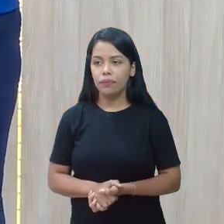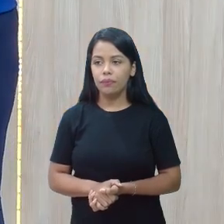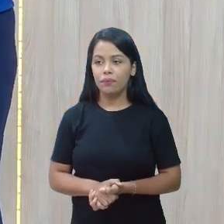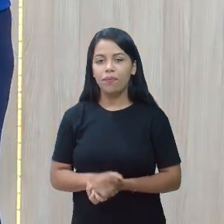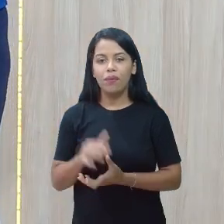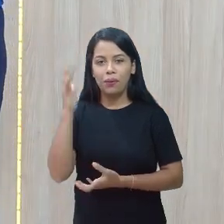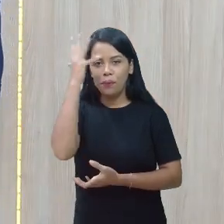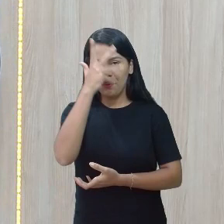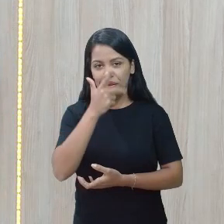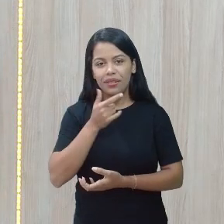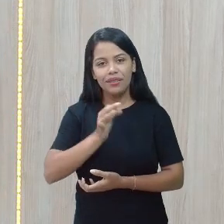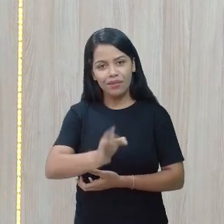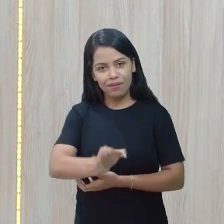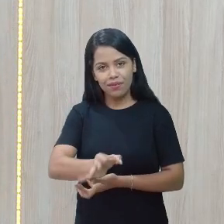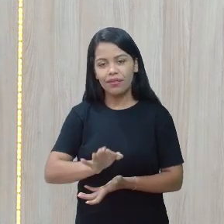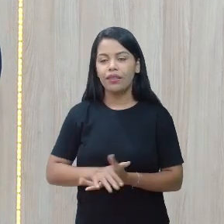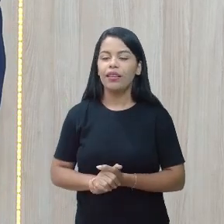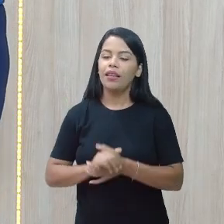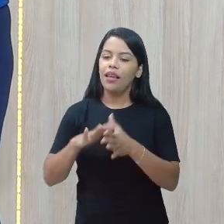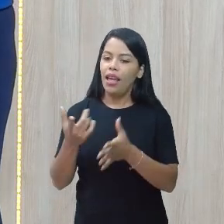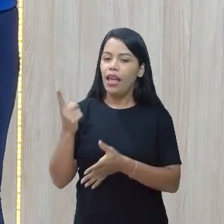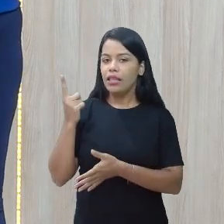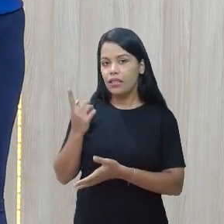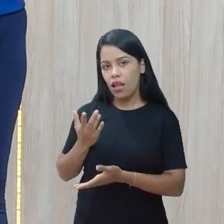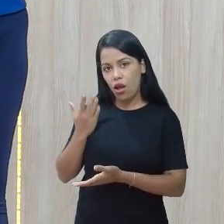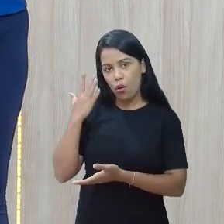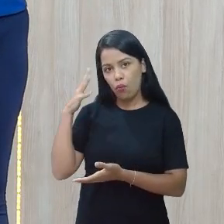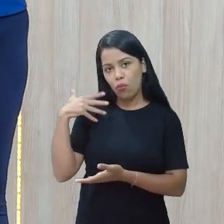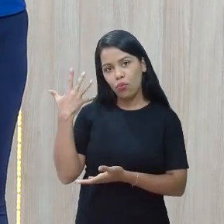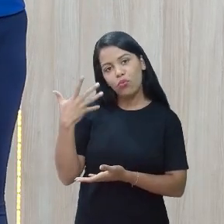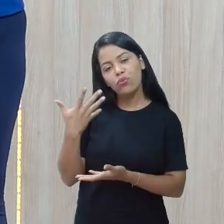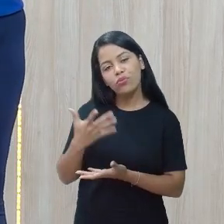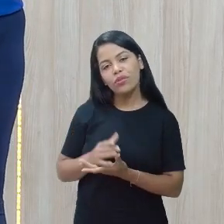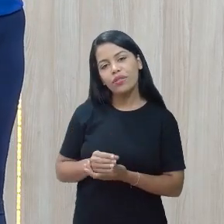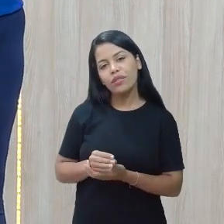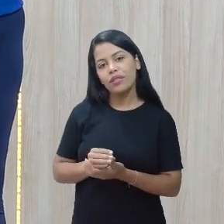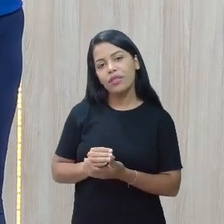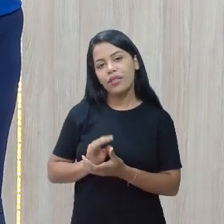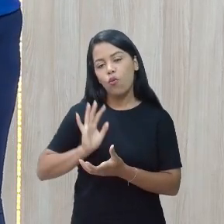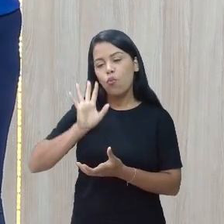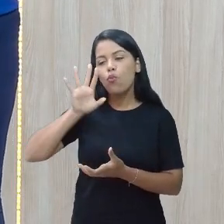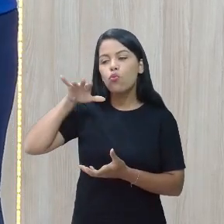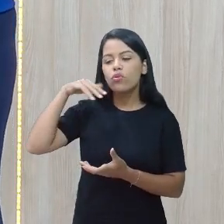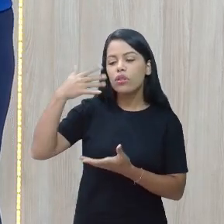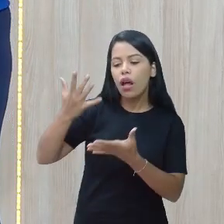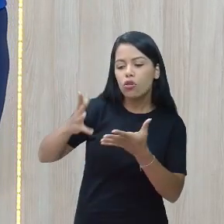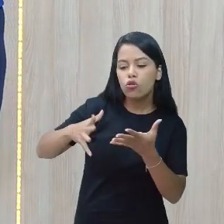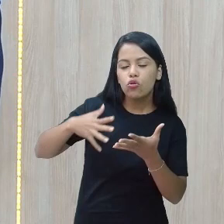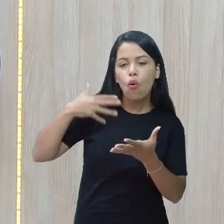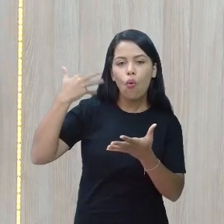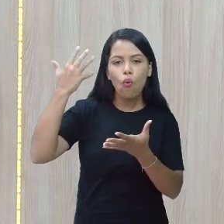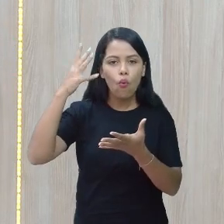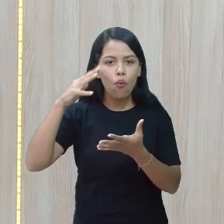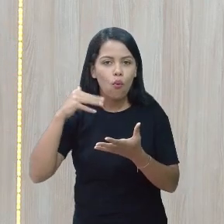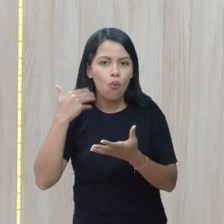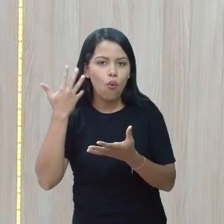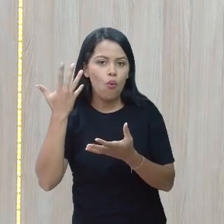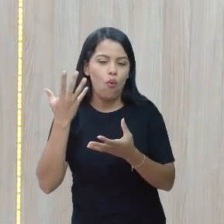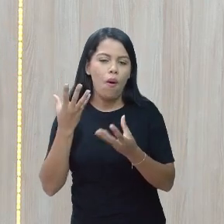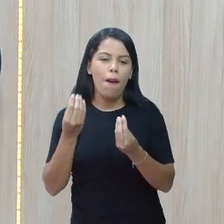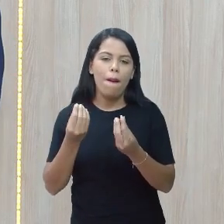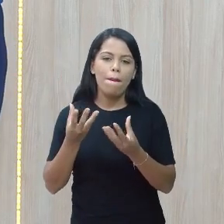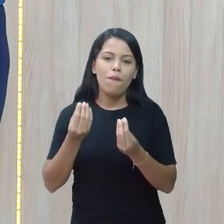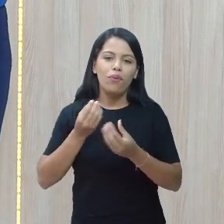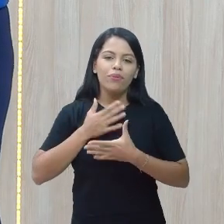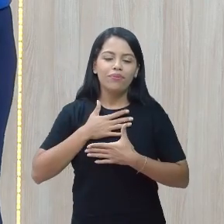Muito bonito, né? E essa música, essa musicalidade, essa sonoridade, ela é muito